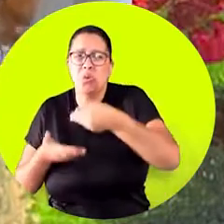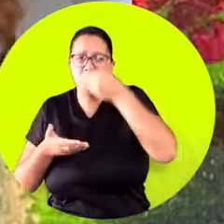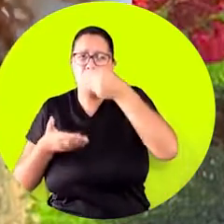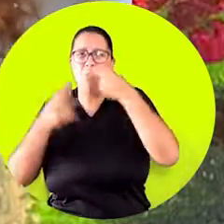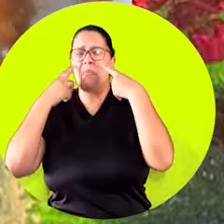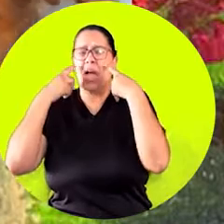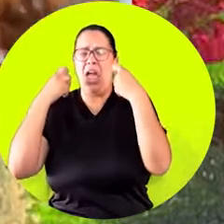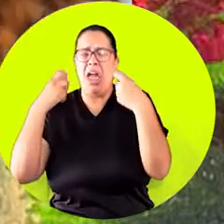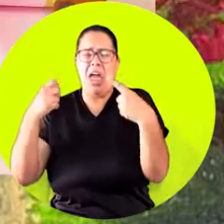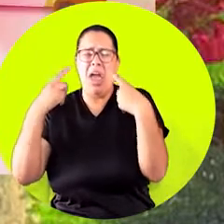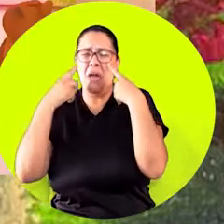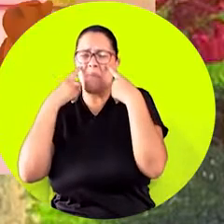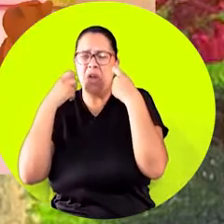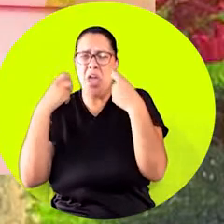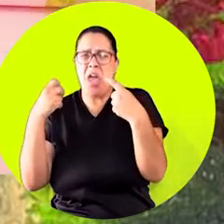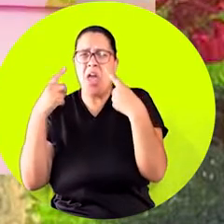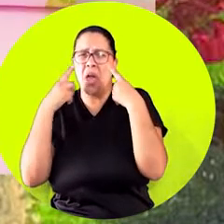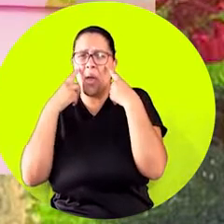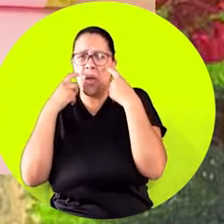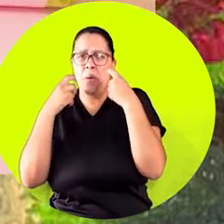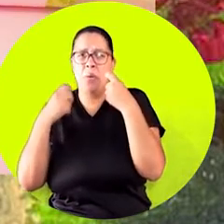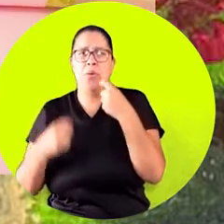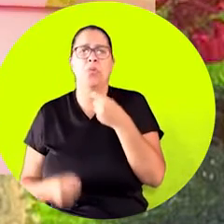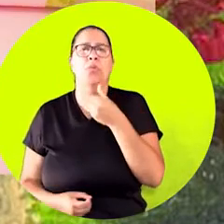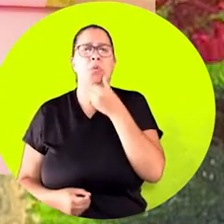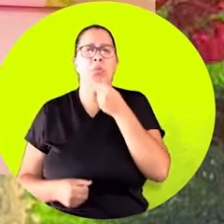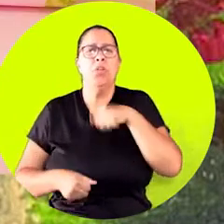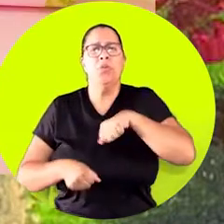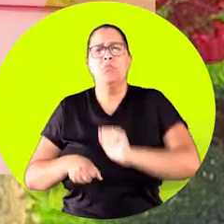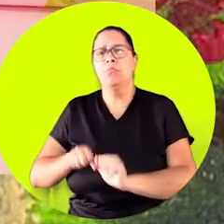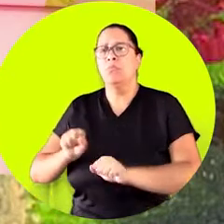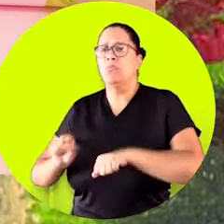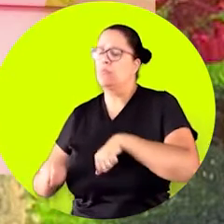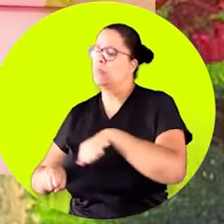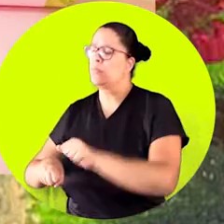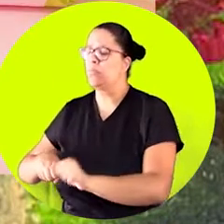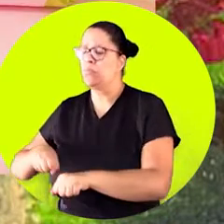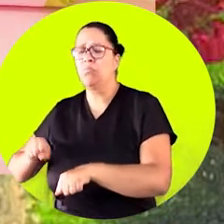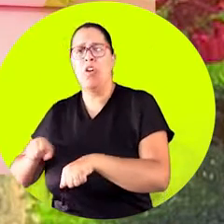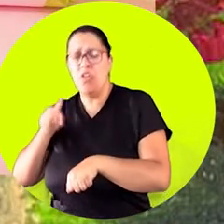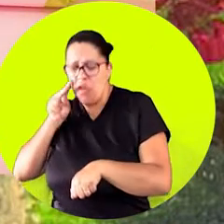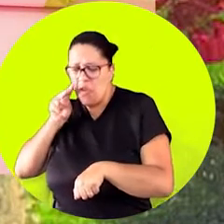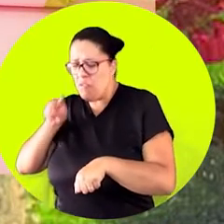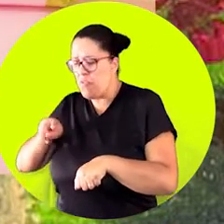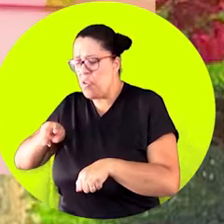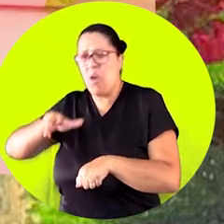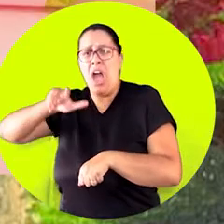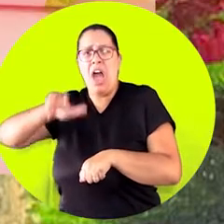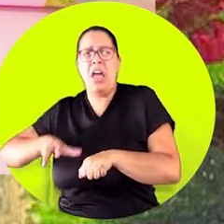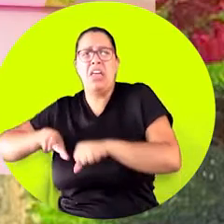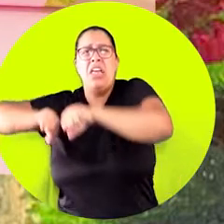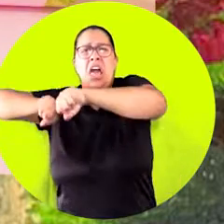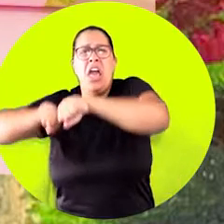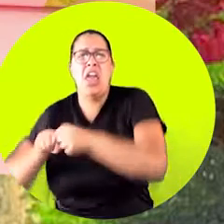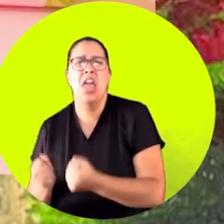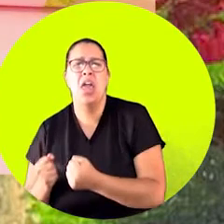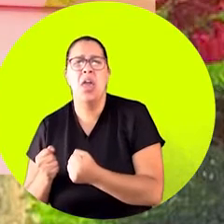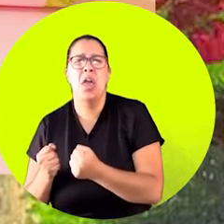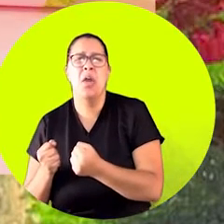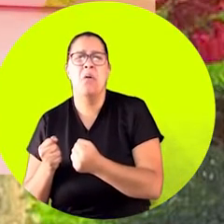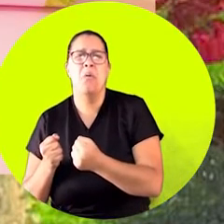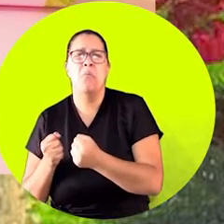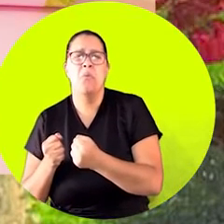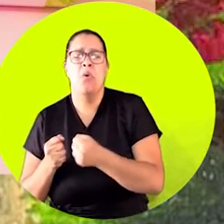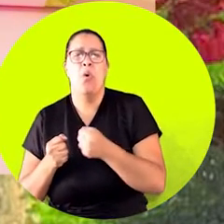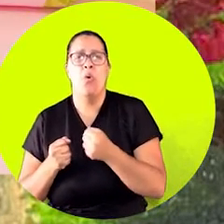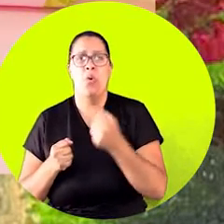papai, mamãe." Depois, o ursinho foi até a cadeira quebrada e, ao vê-la assim, chorou ainda mais. Os ursos então subiram